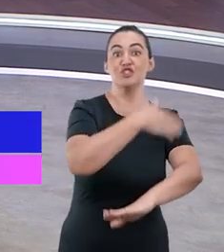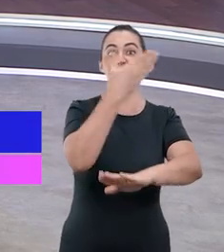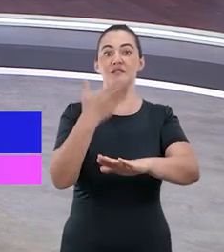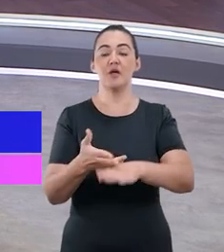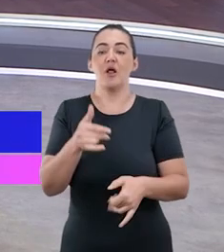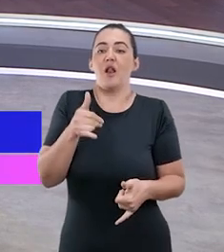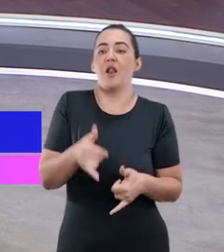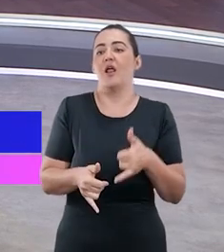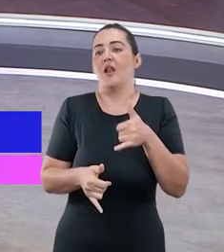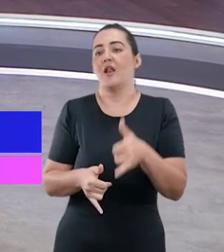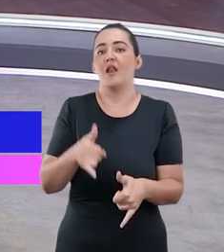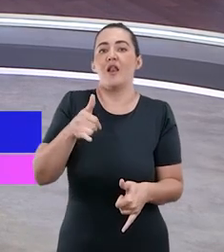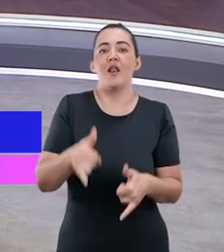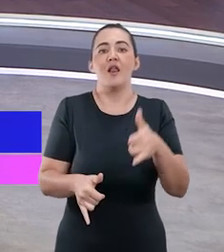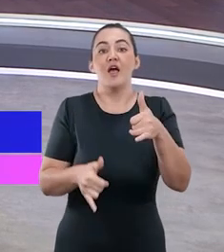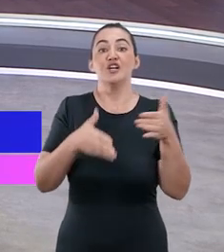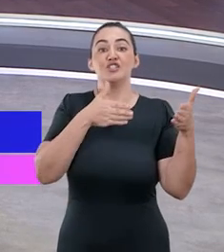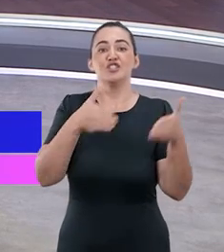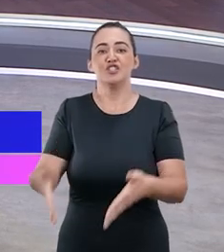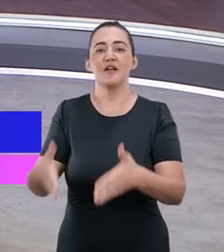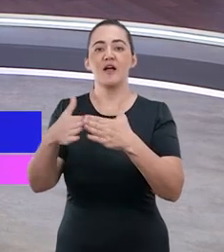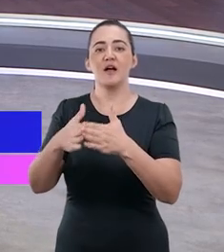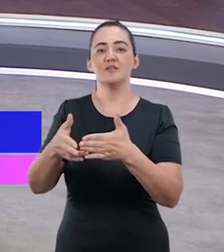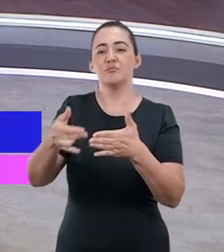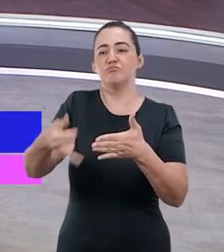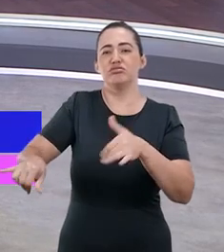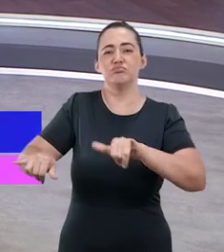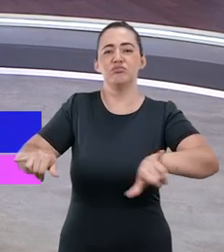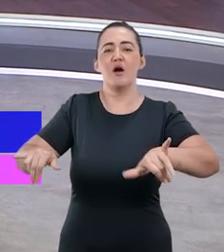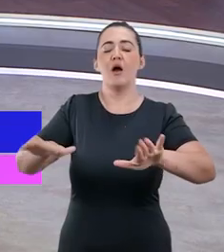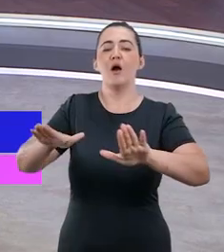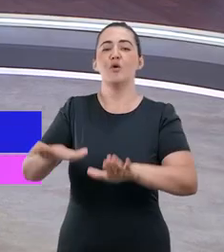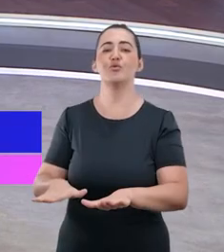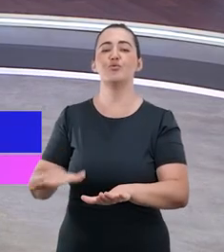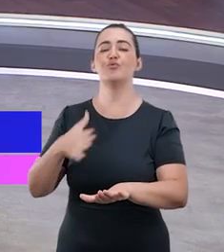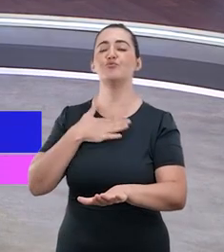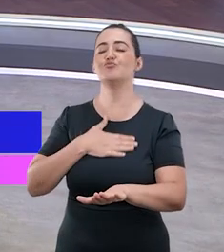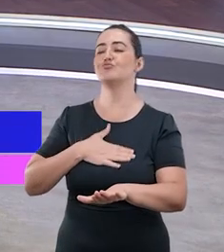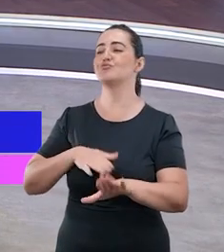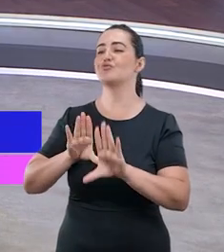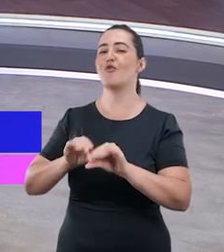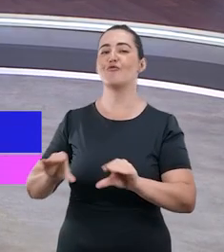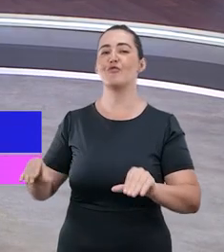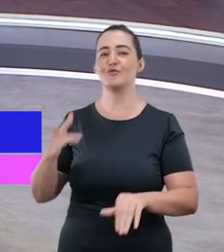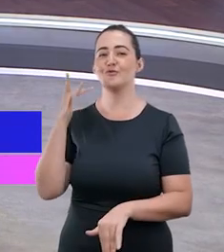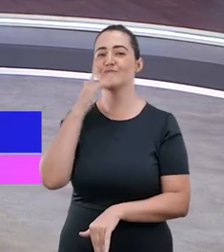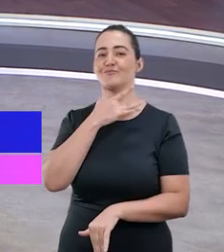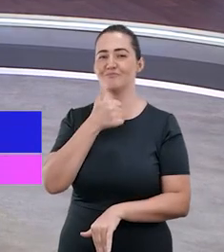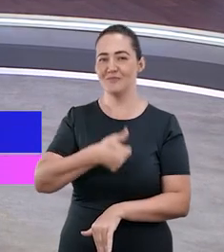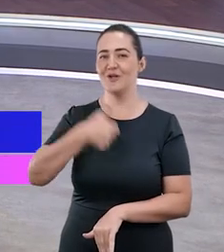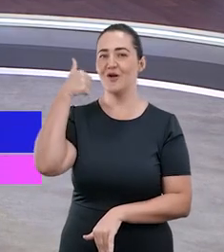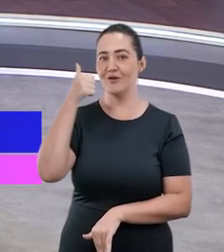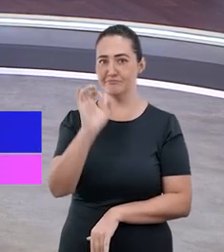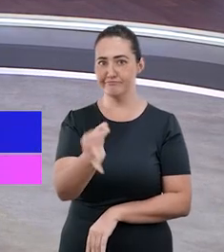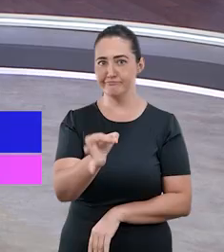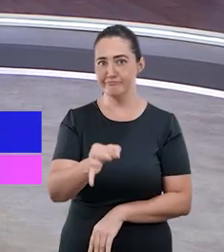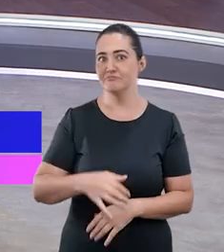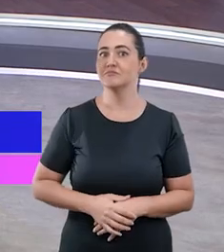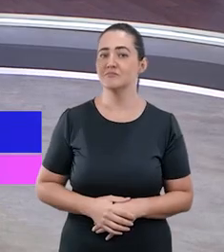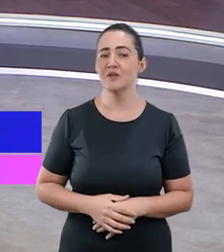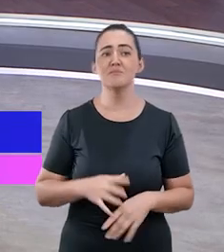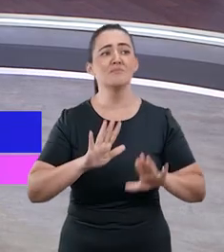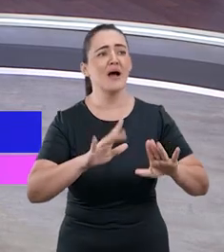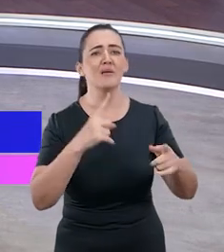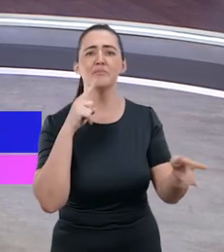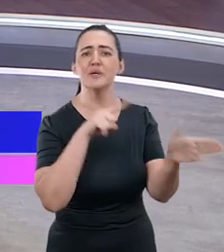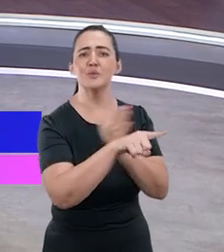e quando chegam em casa a primeira coisa que querem fazer é livrar-se desse salto para sentir um pouco mais de alívio nos seus pés. Usam